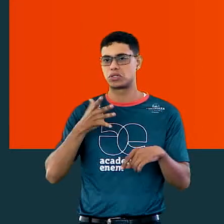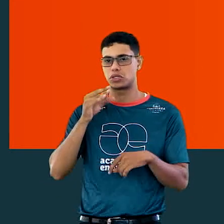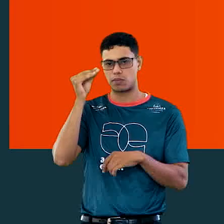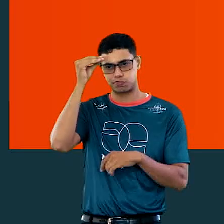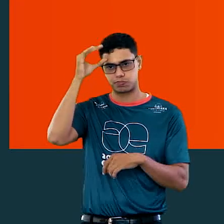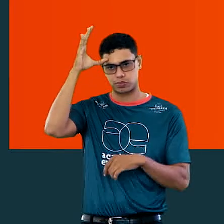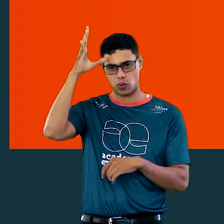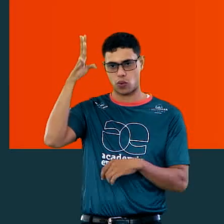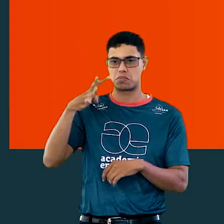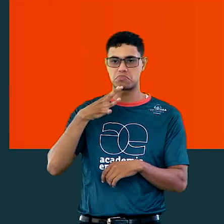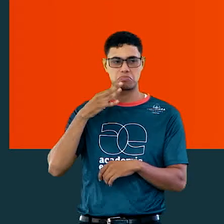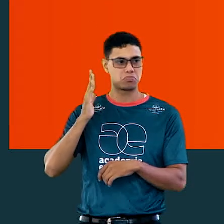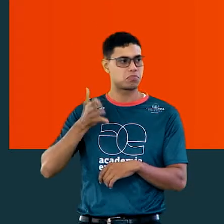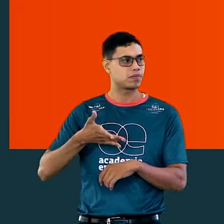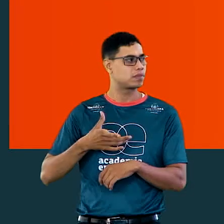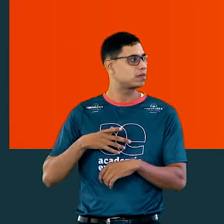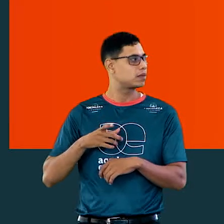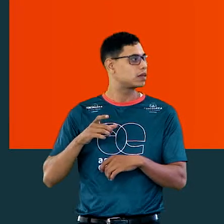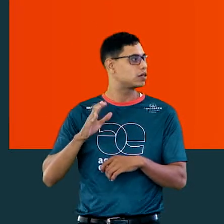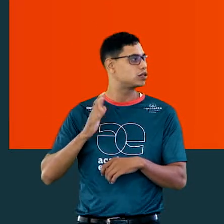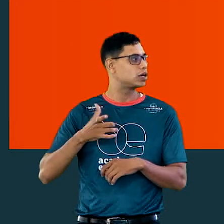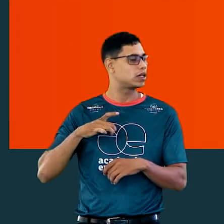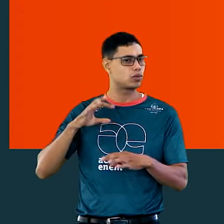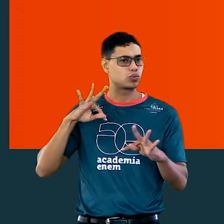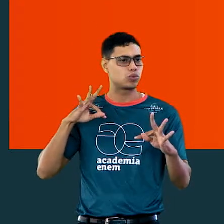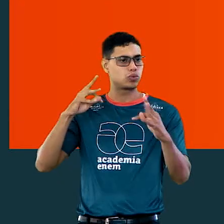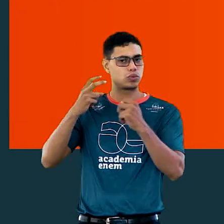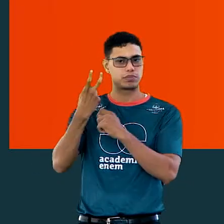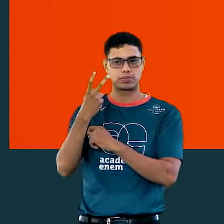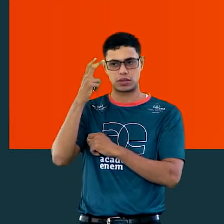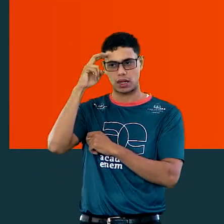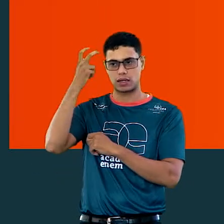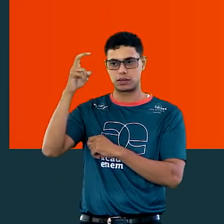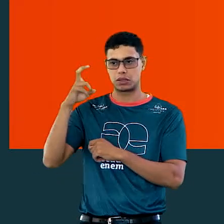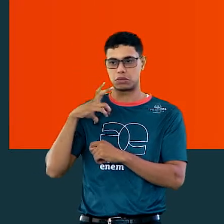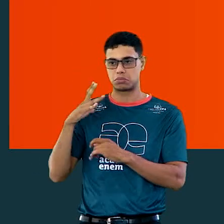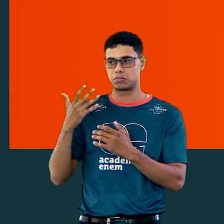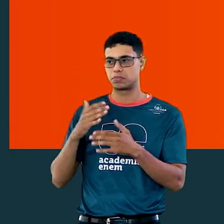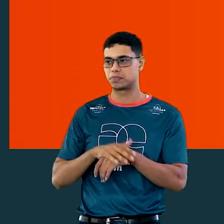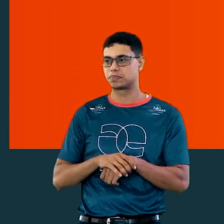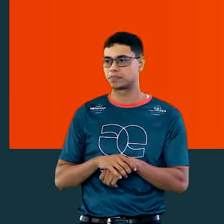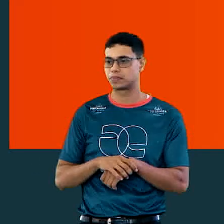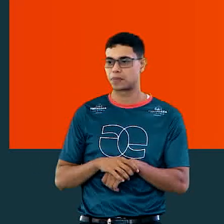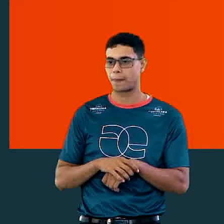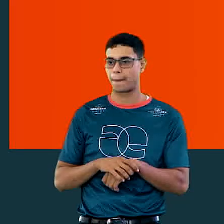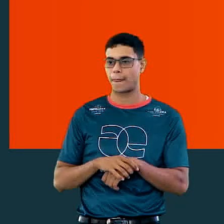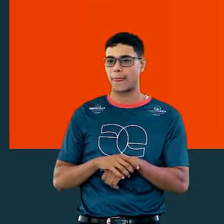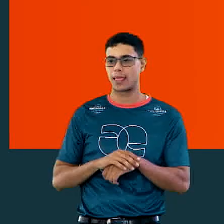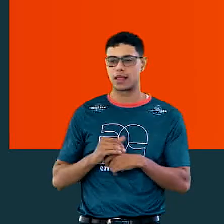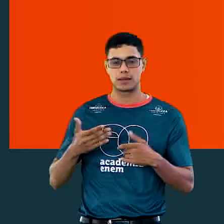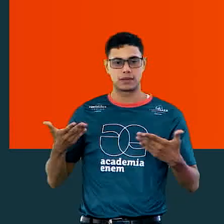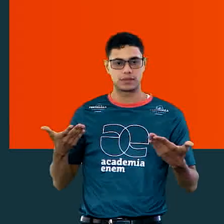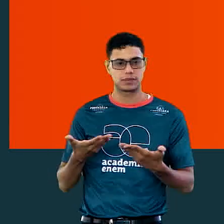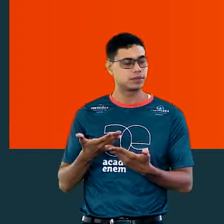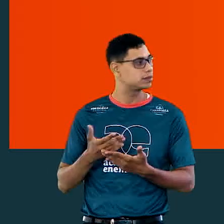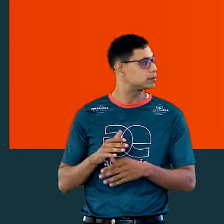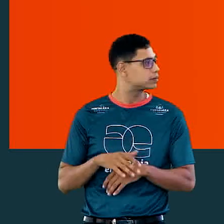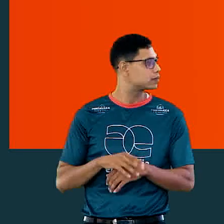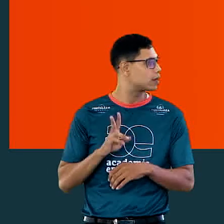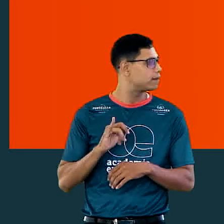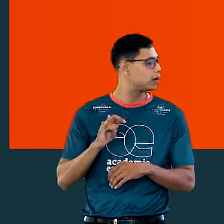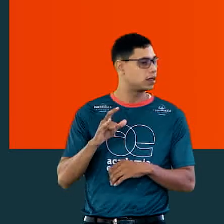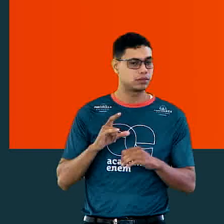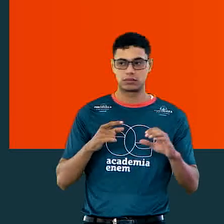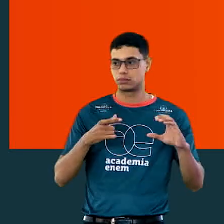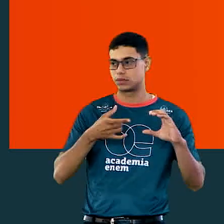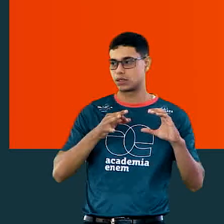estão sabendo demais, hein? Estão sabendo é tudo, Diego, aqui. Vamos lá. Então, vamos para... Tá aí, ó, resposta C de